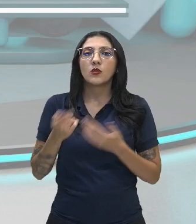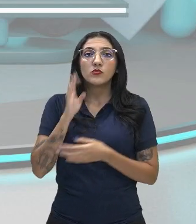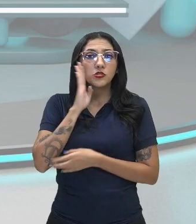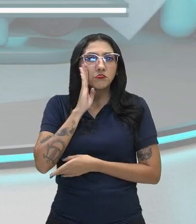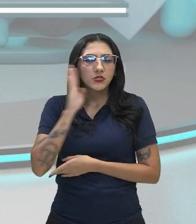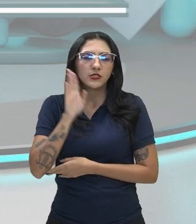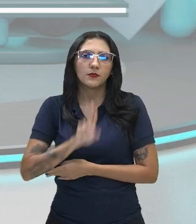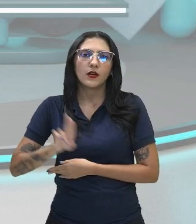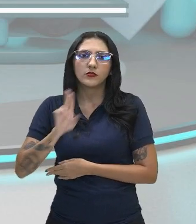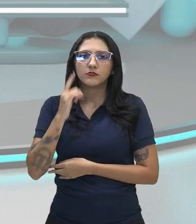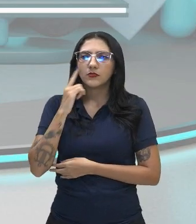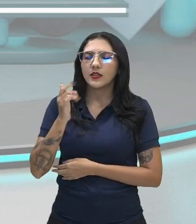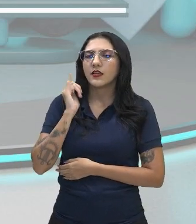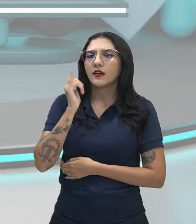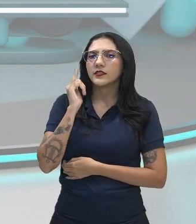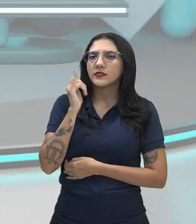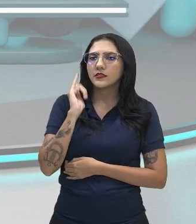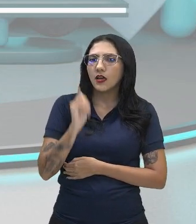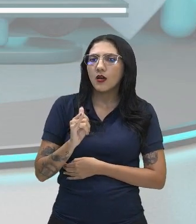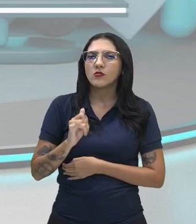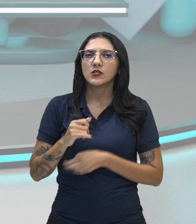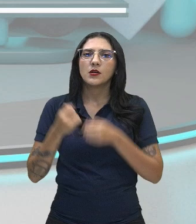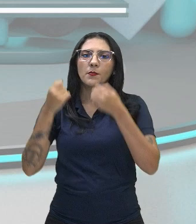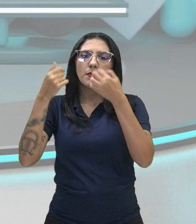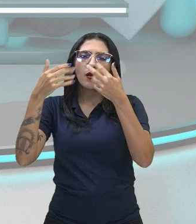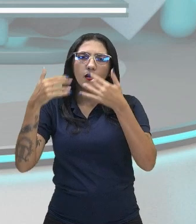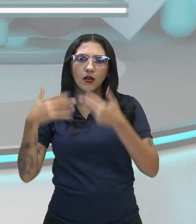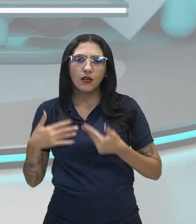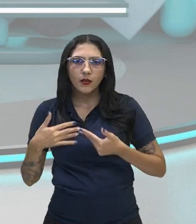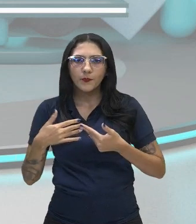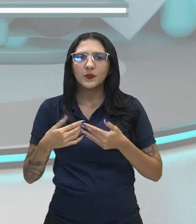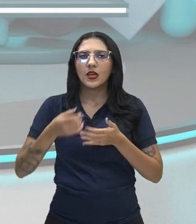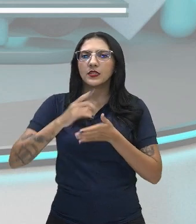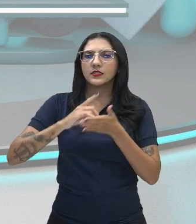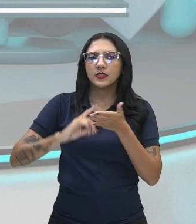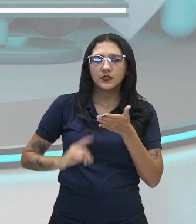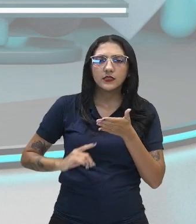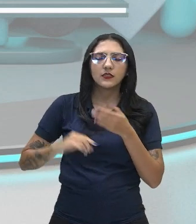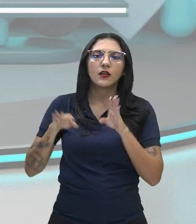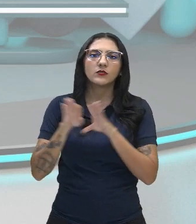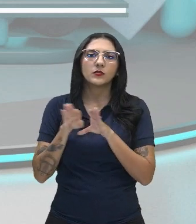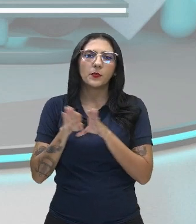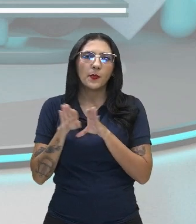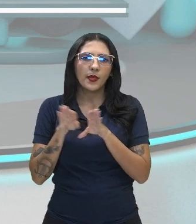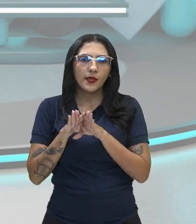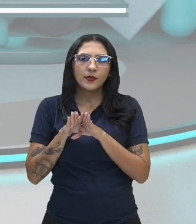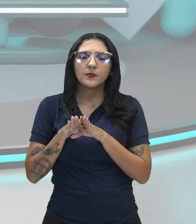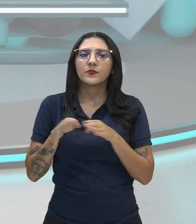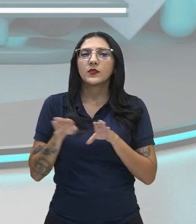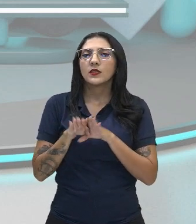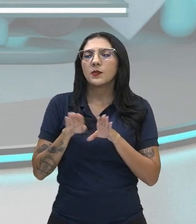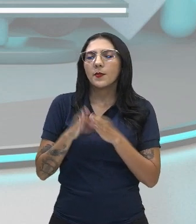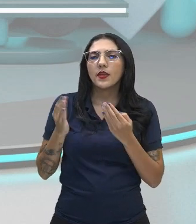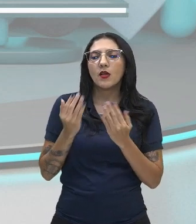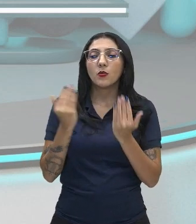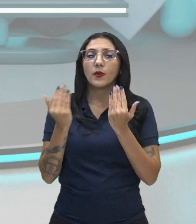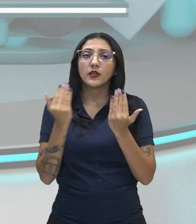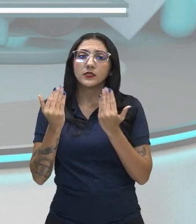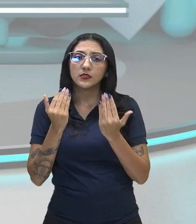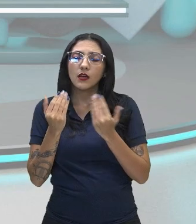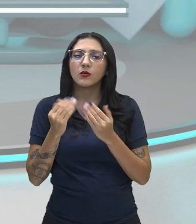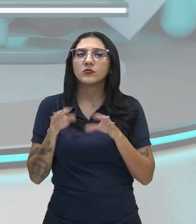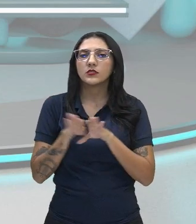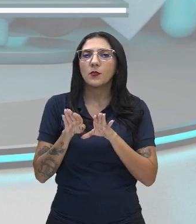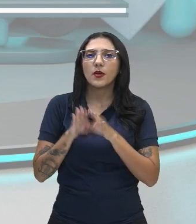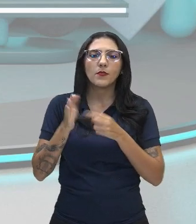principais são a narração, a descrição, a dissertação, a injunção e